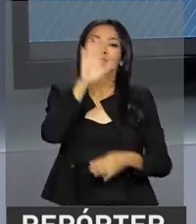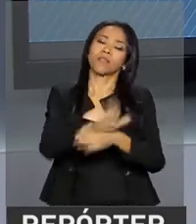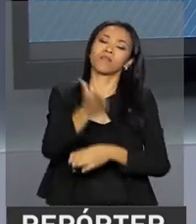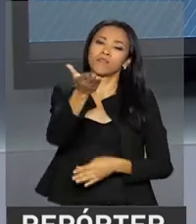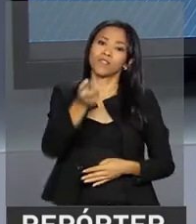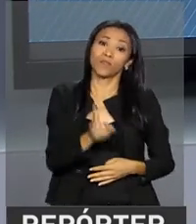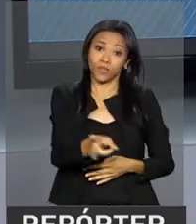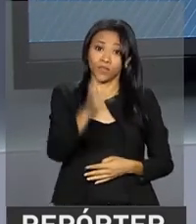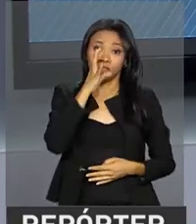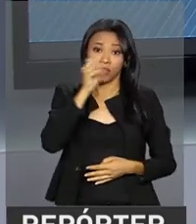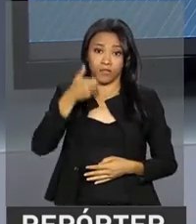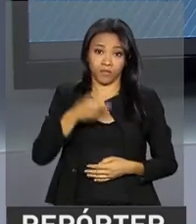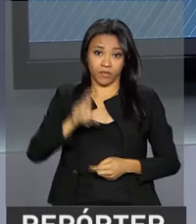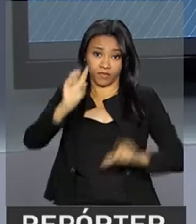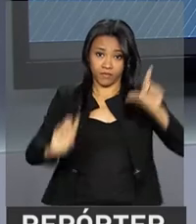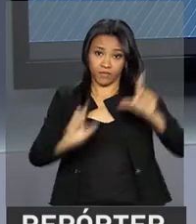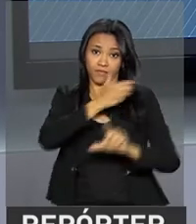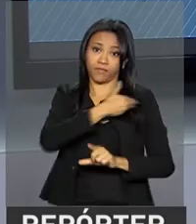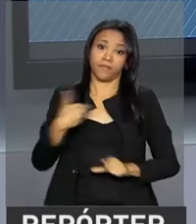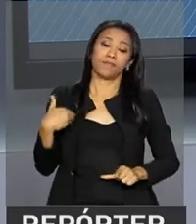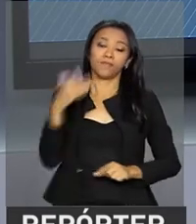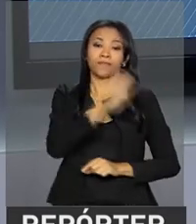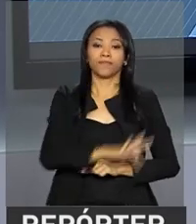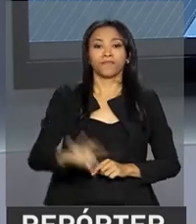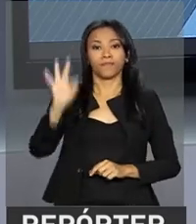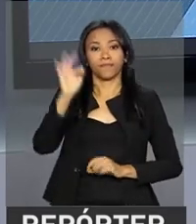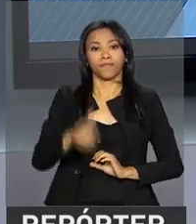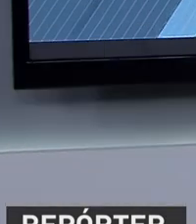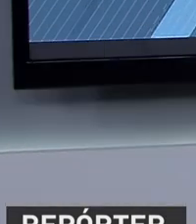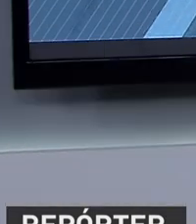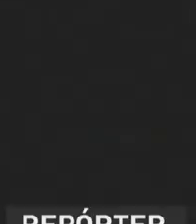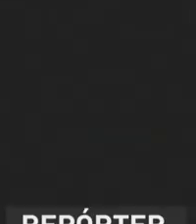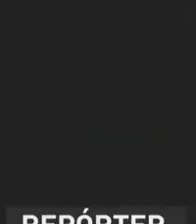você e continue na nbr a tv do governo federal